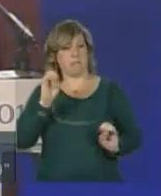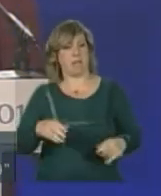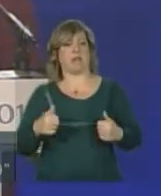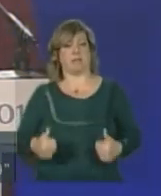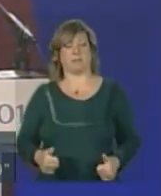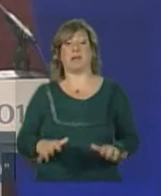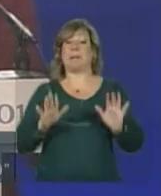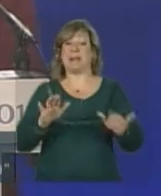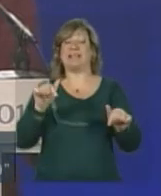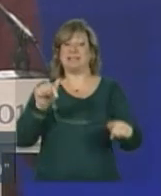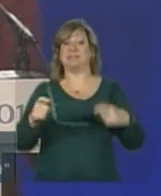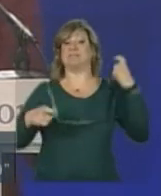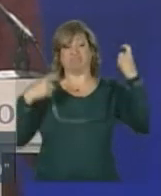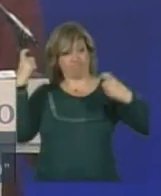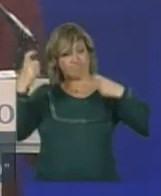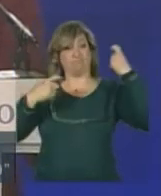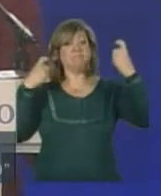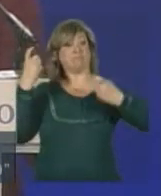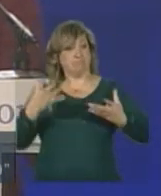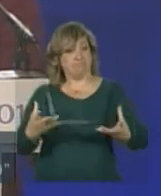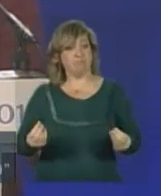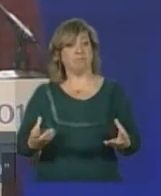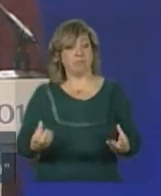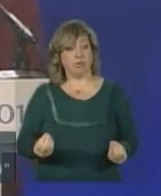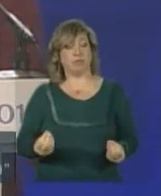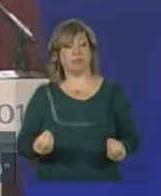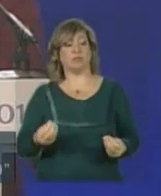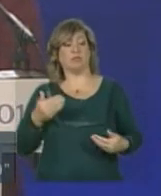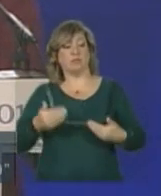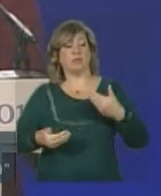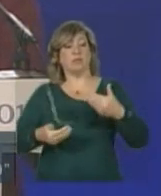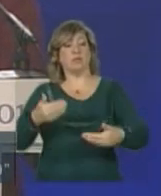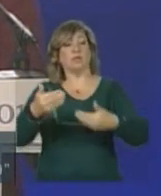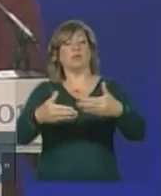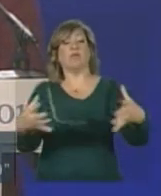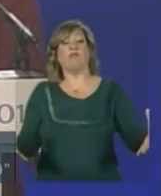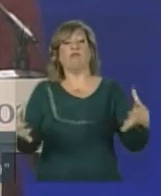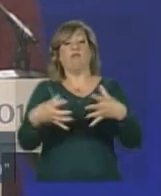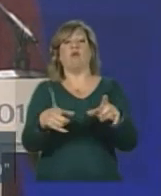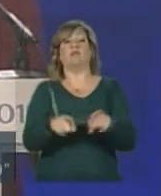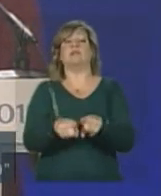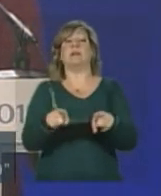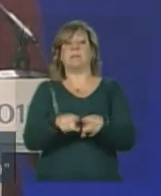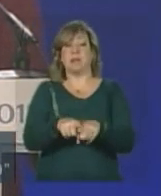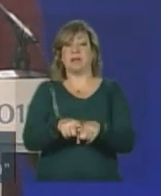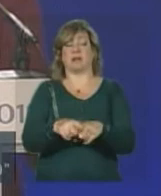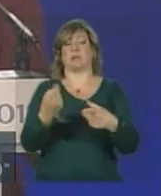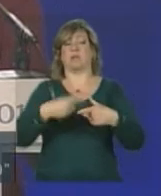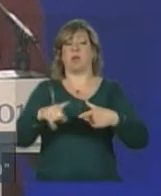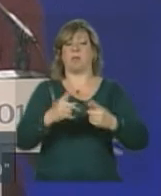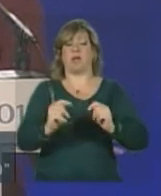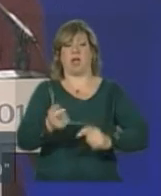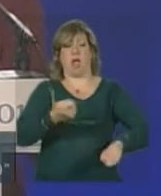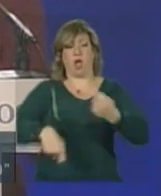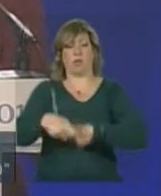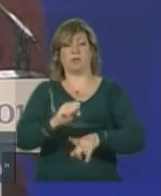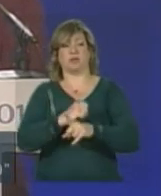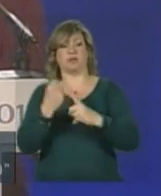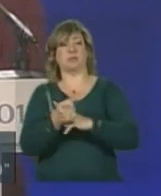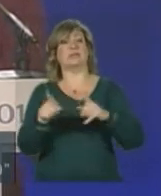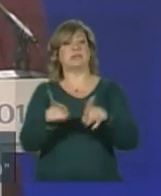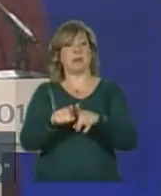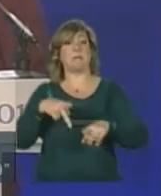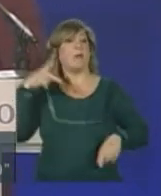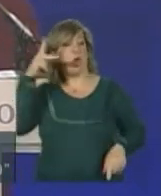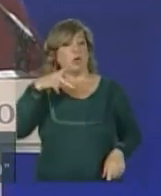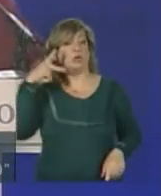uma grande preocupação, na medida que envolve também repercussões econômicas, sociais e também